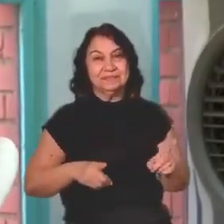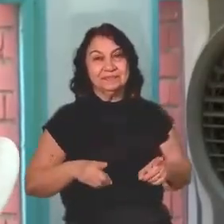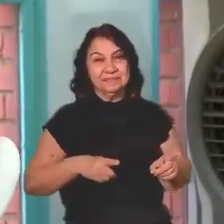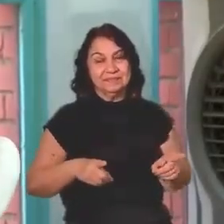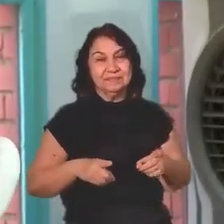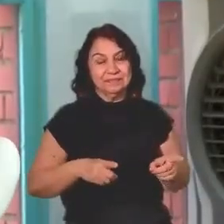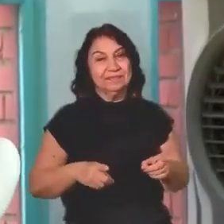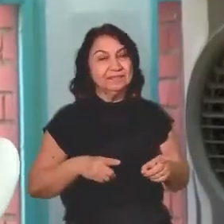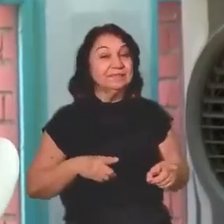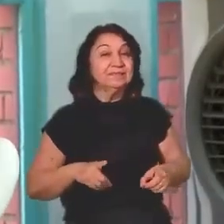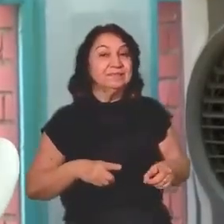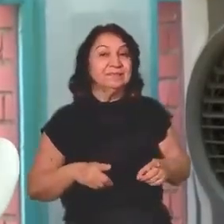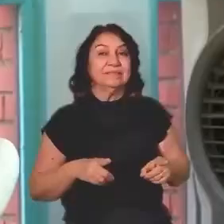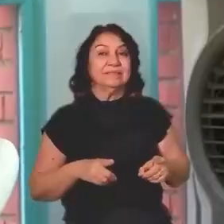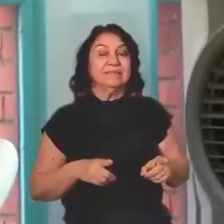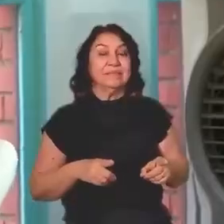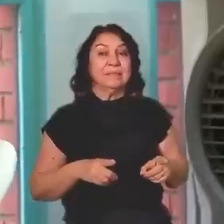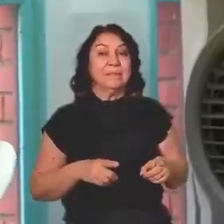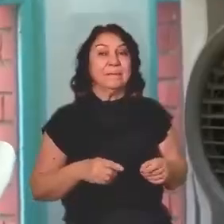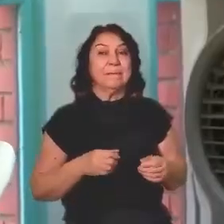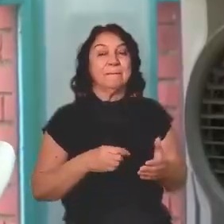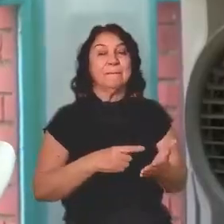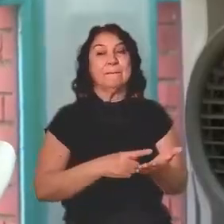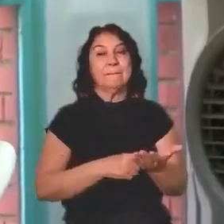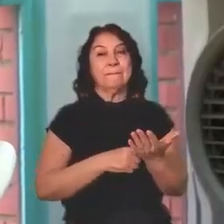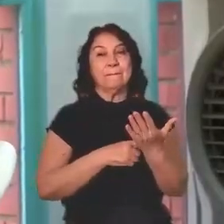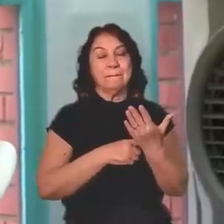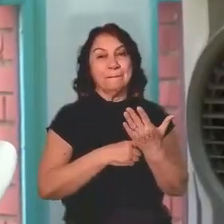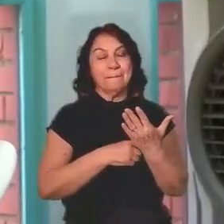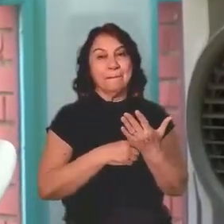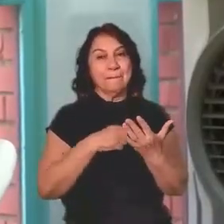sobrinha da minha mãe, que ela ajudava minha mãe lá em